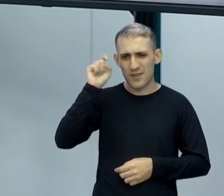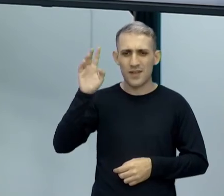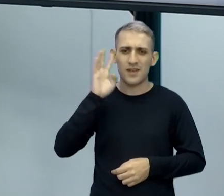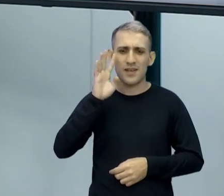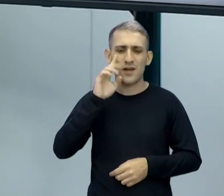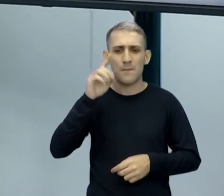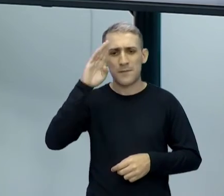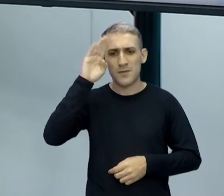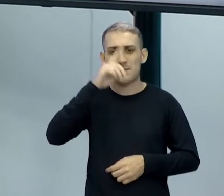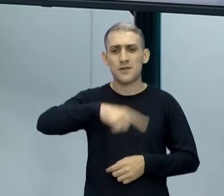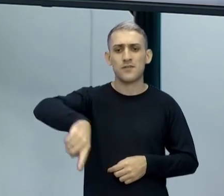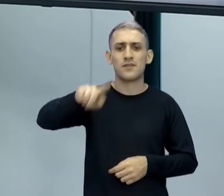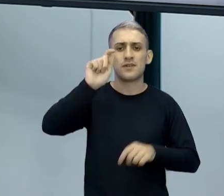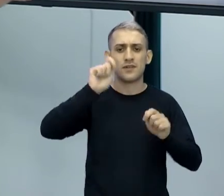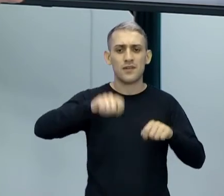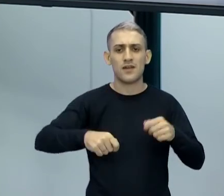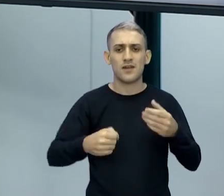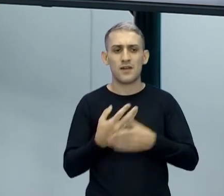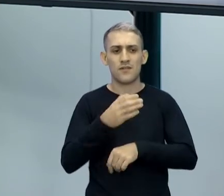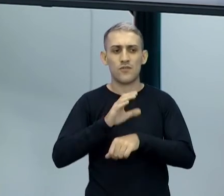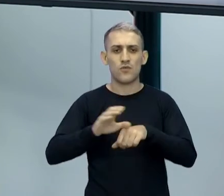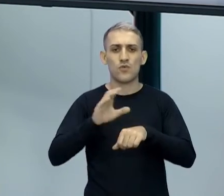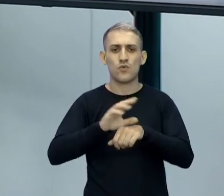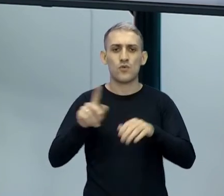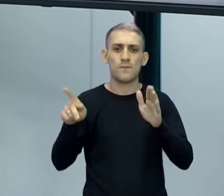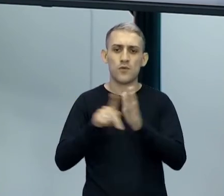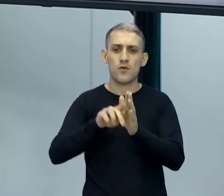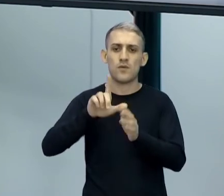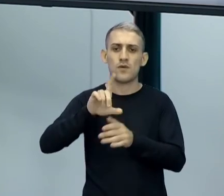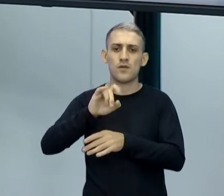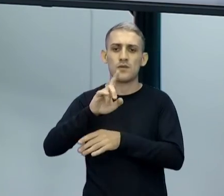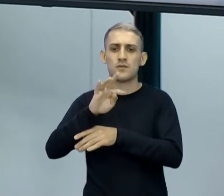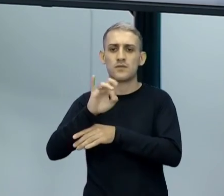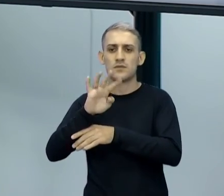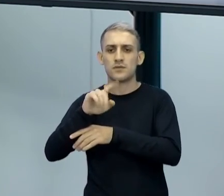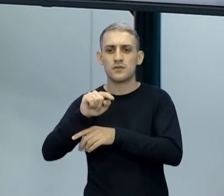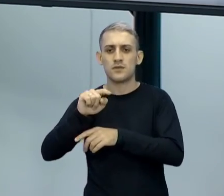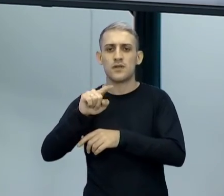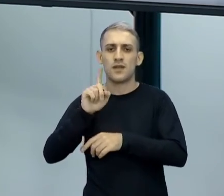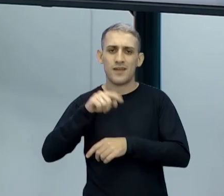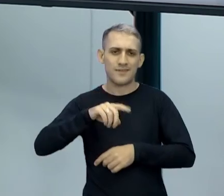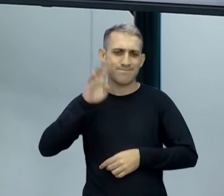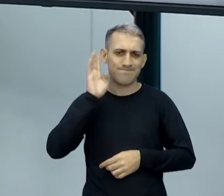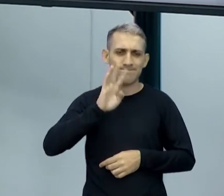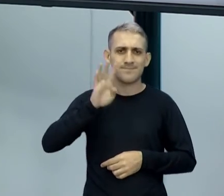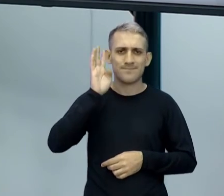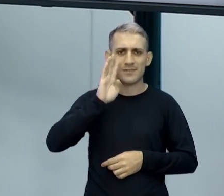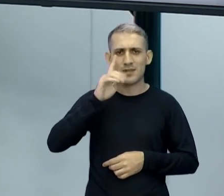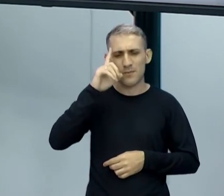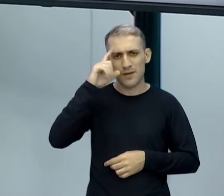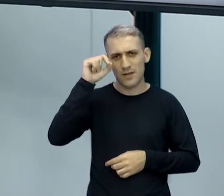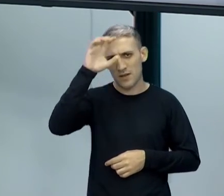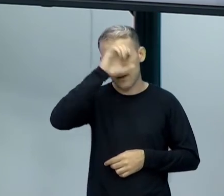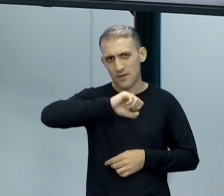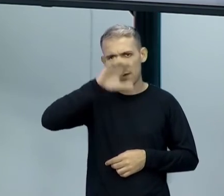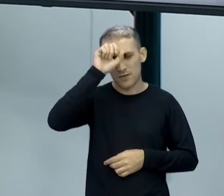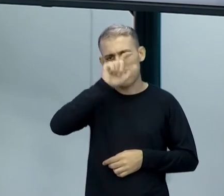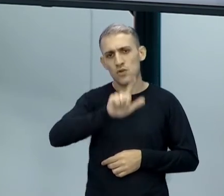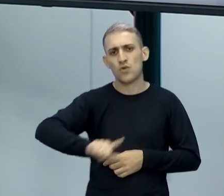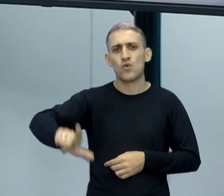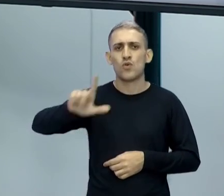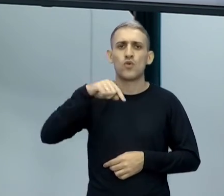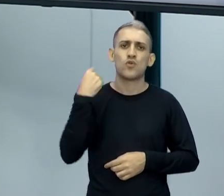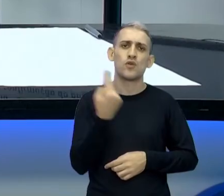para você que quer fazer um curso técnico de logística, por exemplo. A ideia do fluxograma é uma ideia muito bacana para ser aprendida. É claro que a